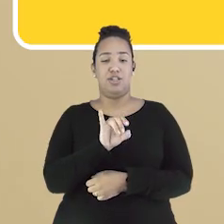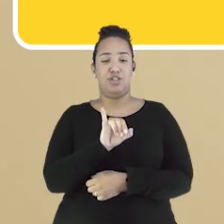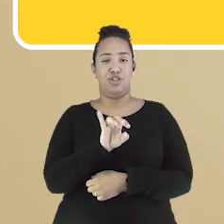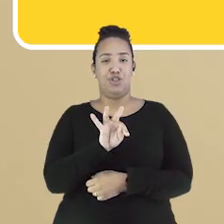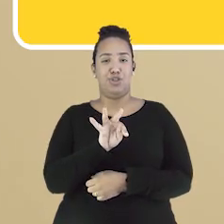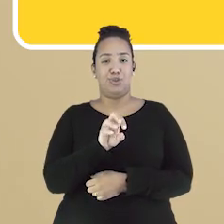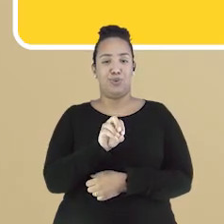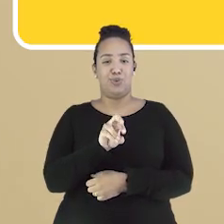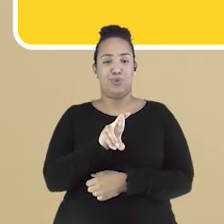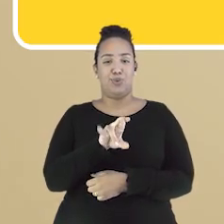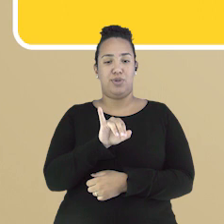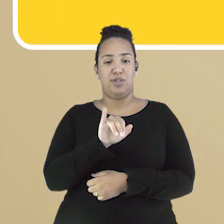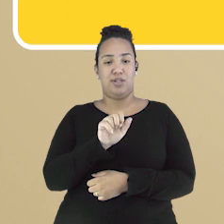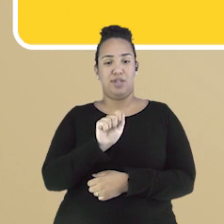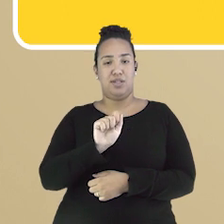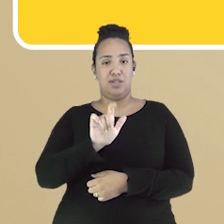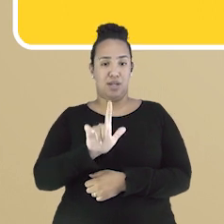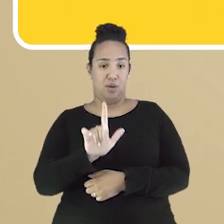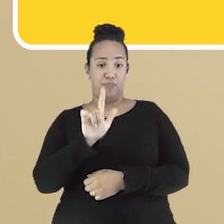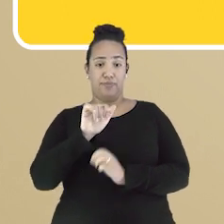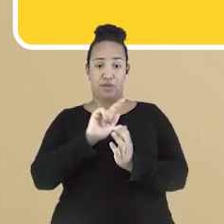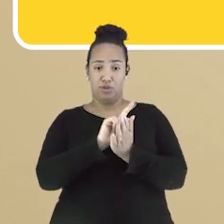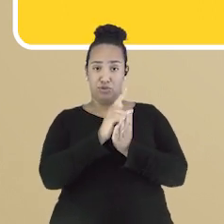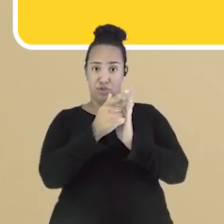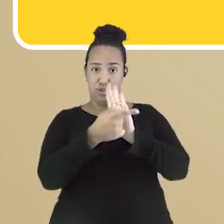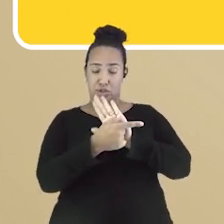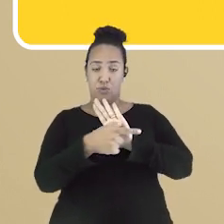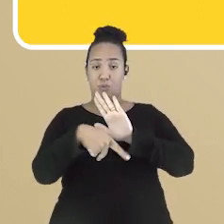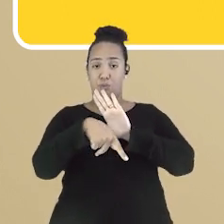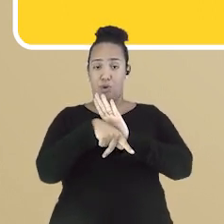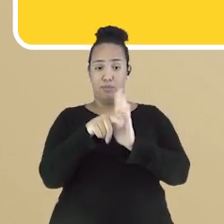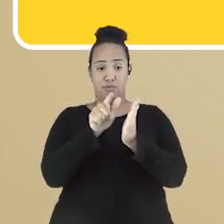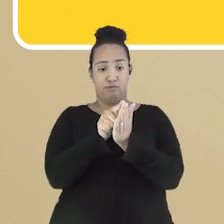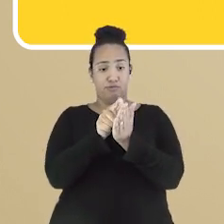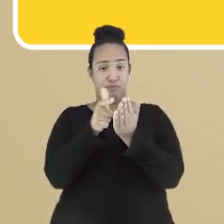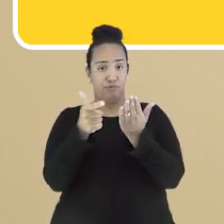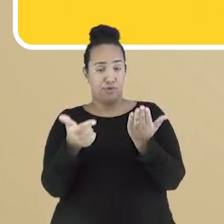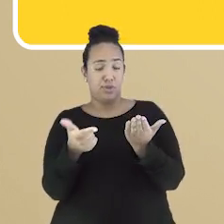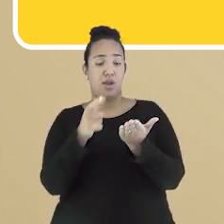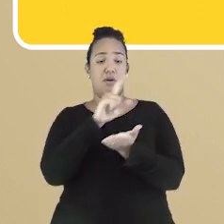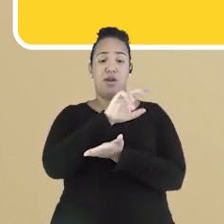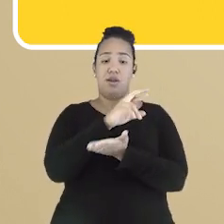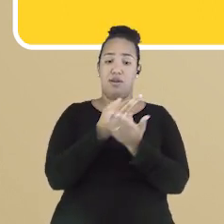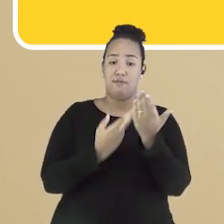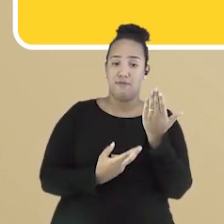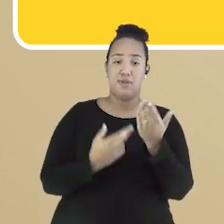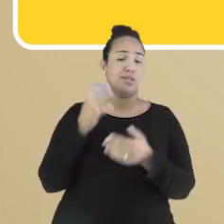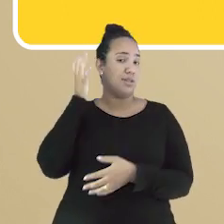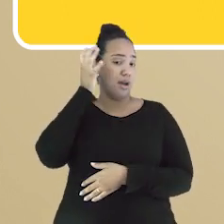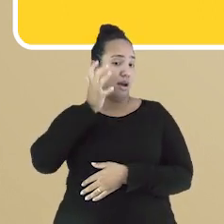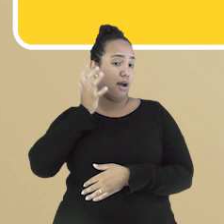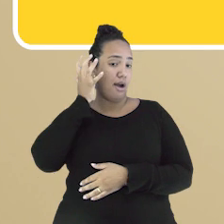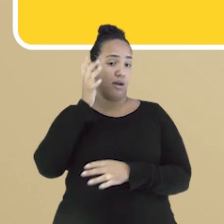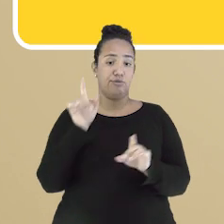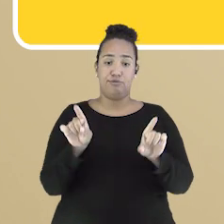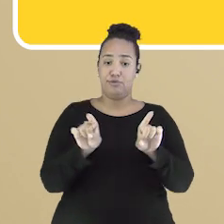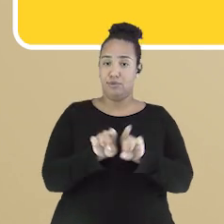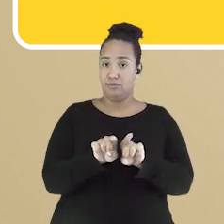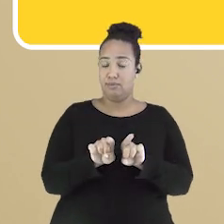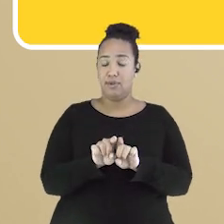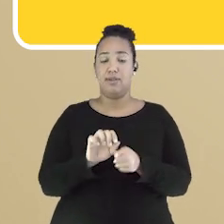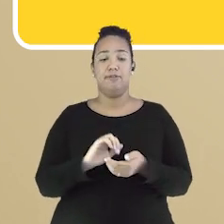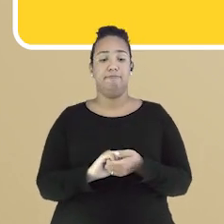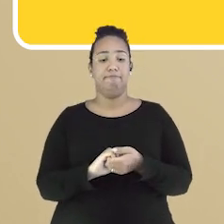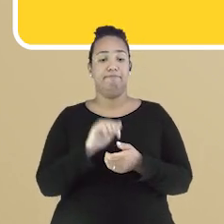O editorial é um gênero jornalístico, ou seja, é muito presente em jornais, revistas e até mesmo em rádios. Sendo um